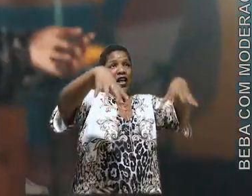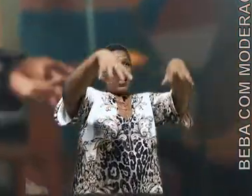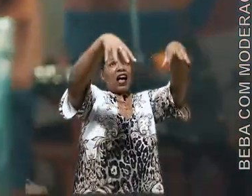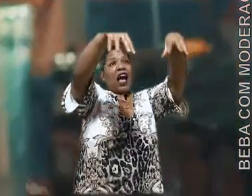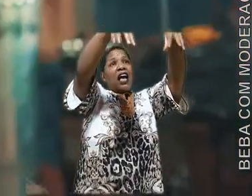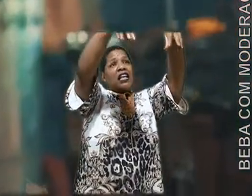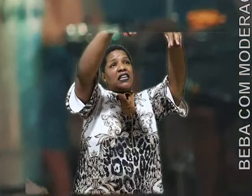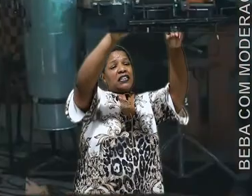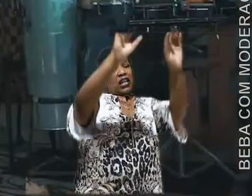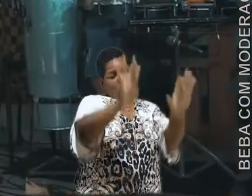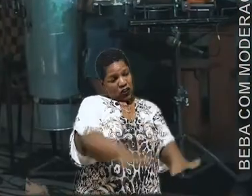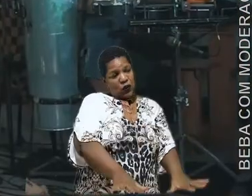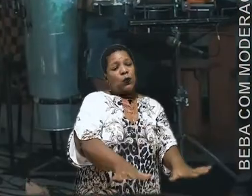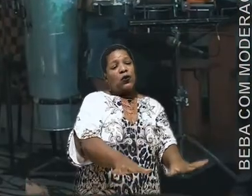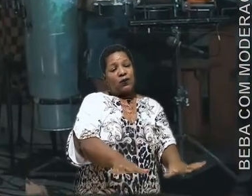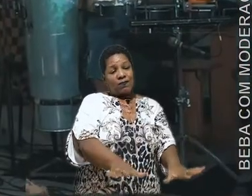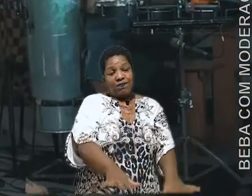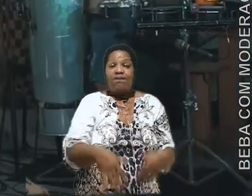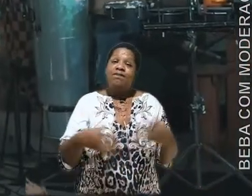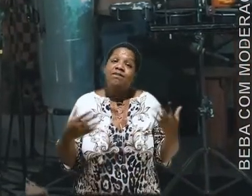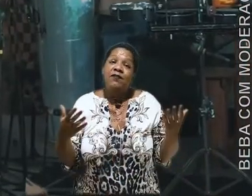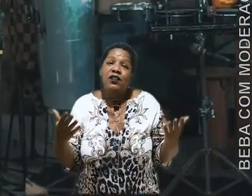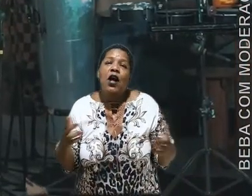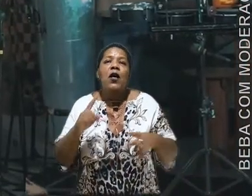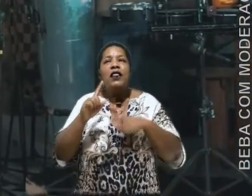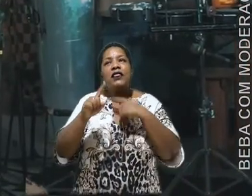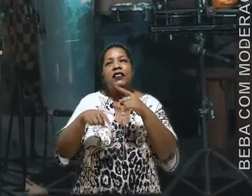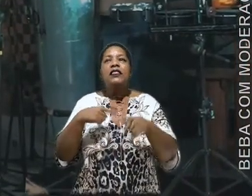disso depois